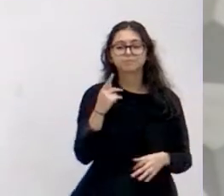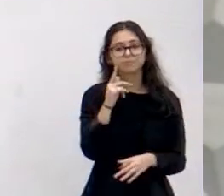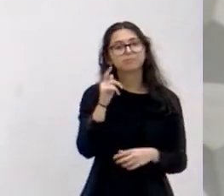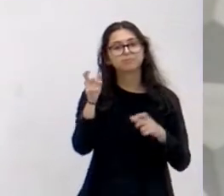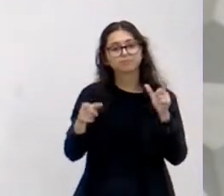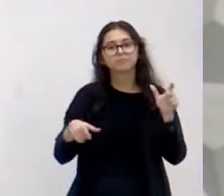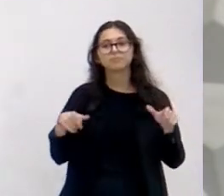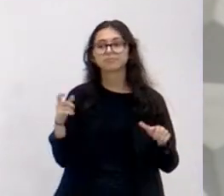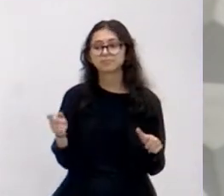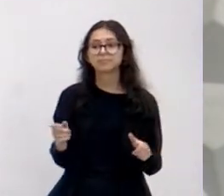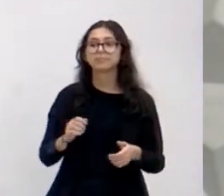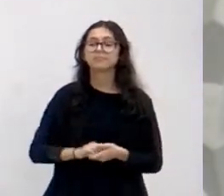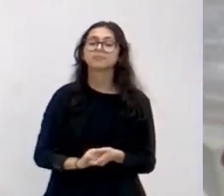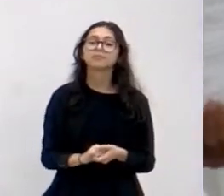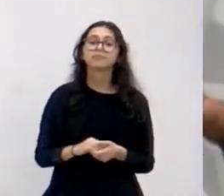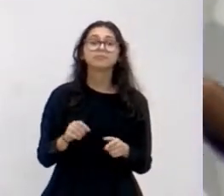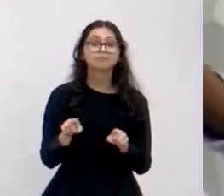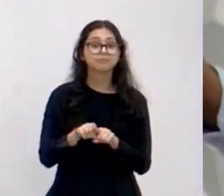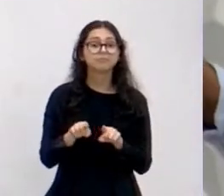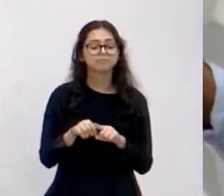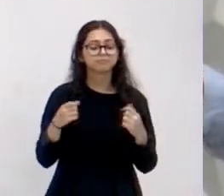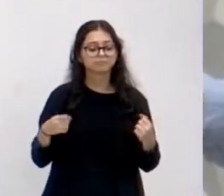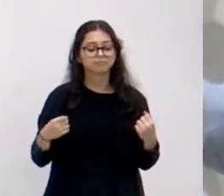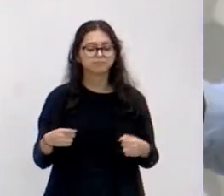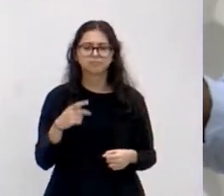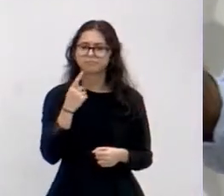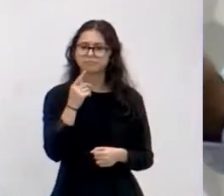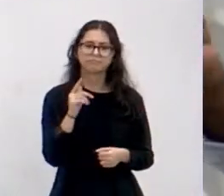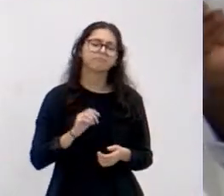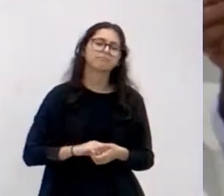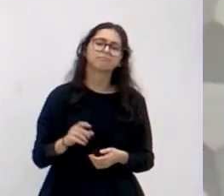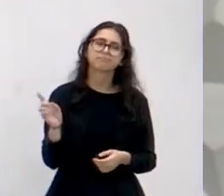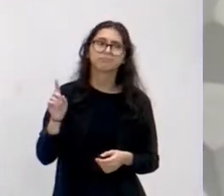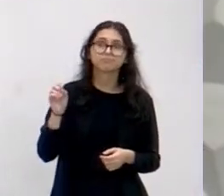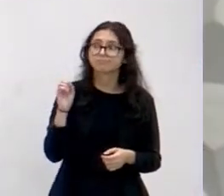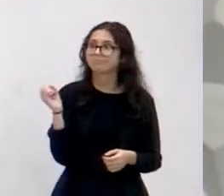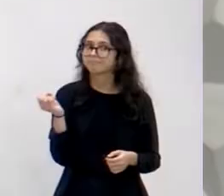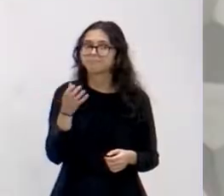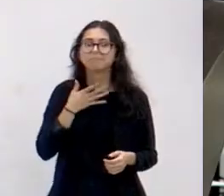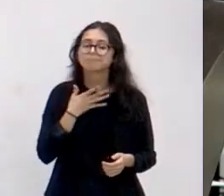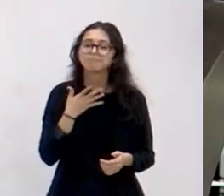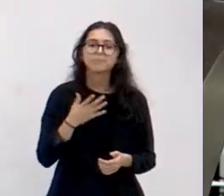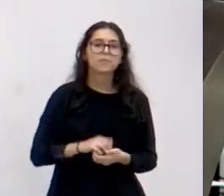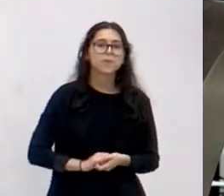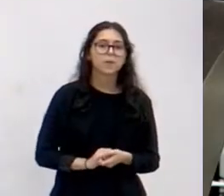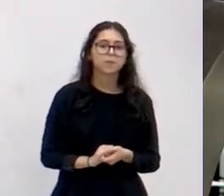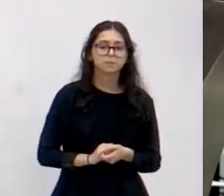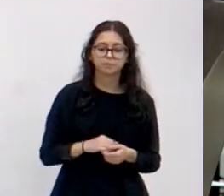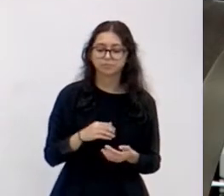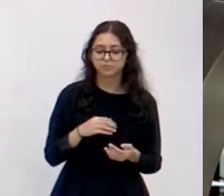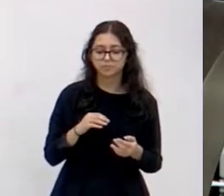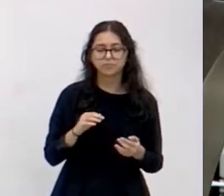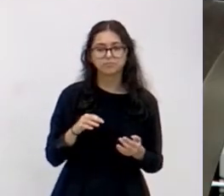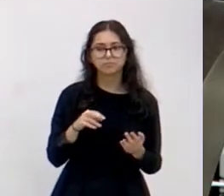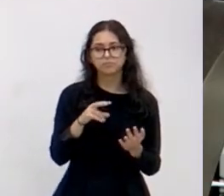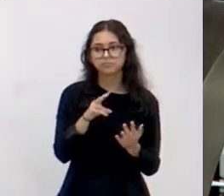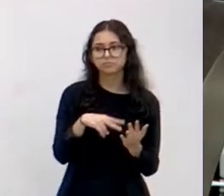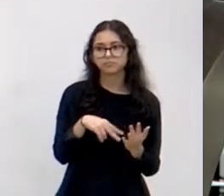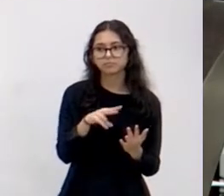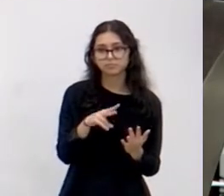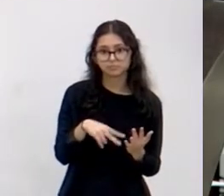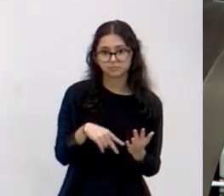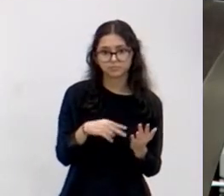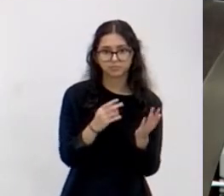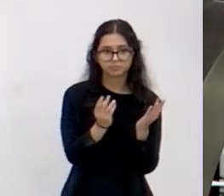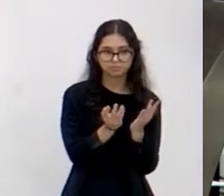o perfume também dizer uma outra coisa não fique assustado com o tamanho do estudo viu a gente não vai fazer o Provavelmente em uma só vez